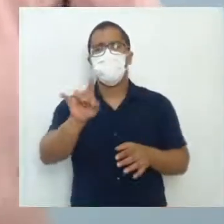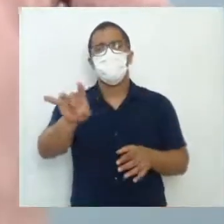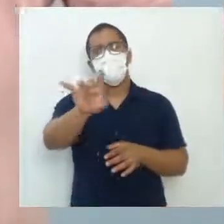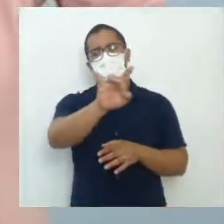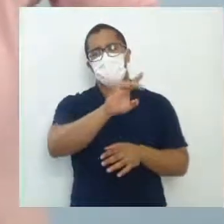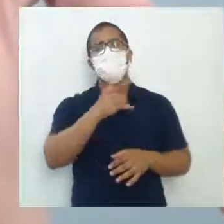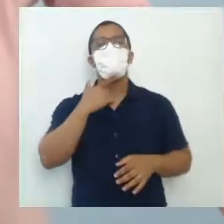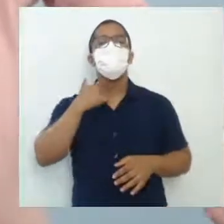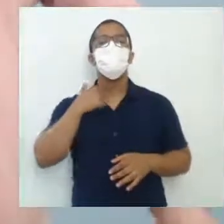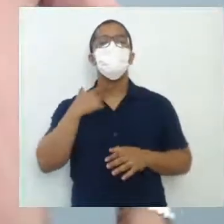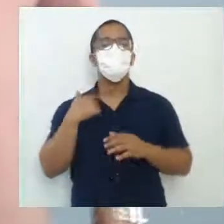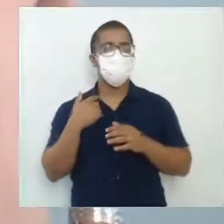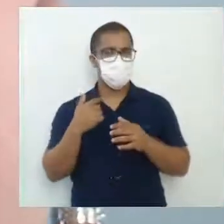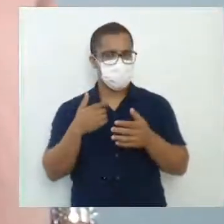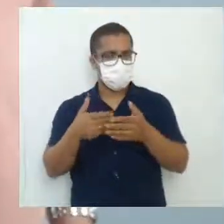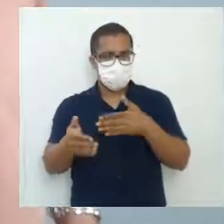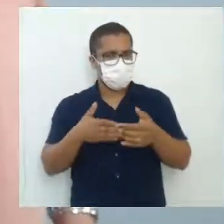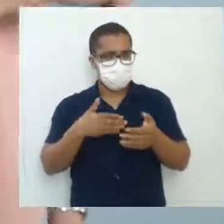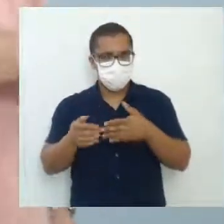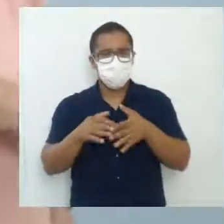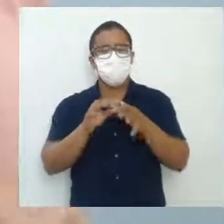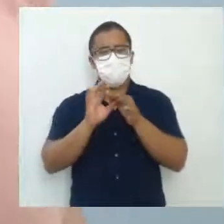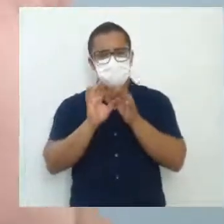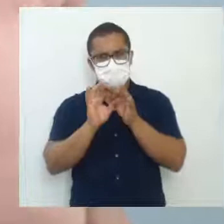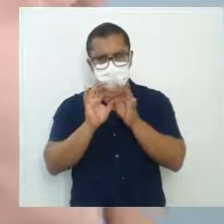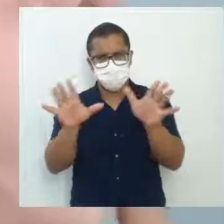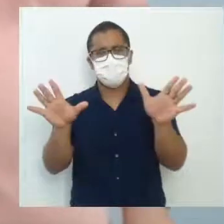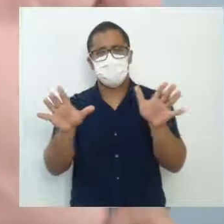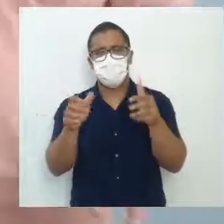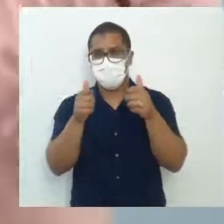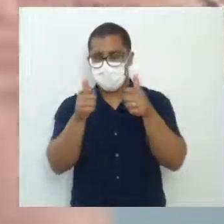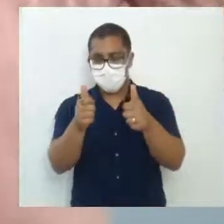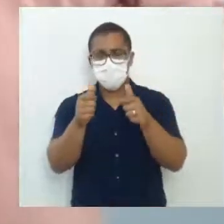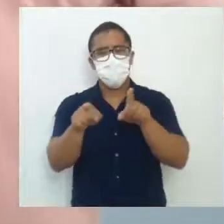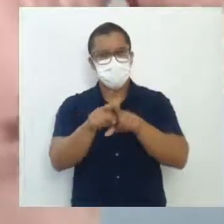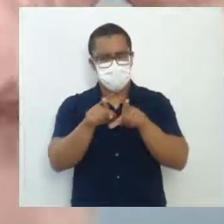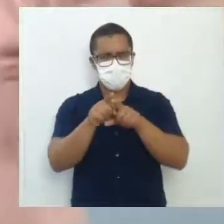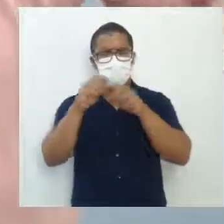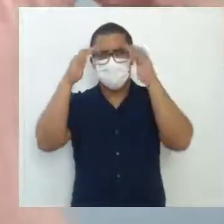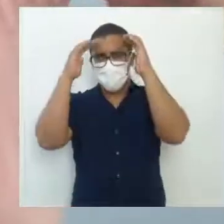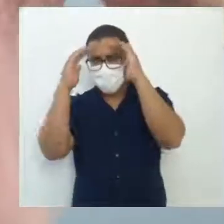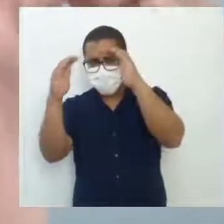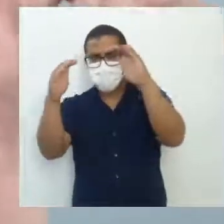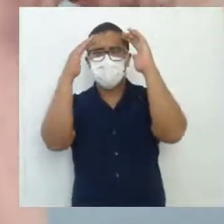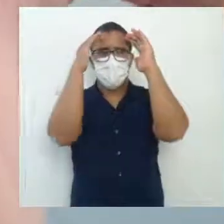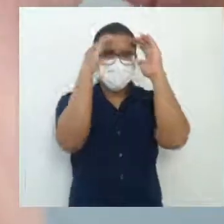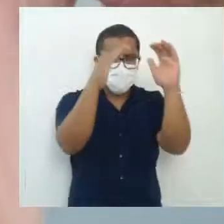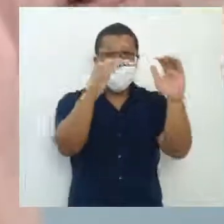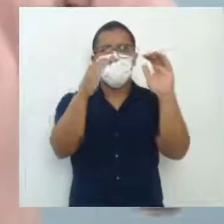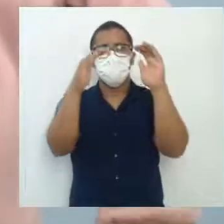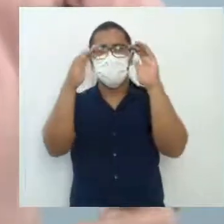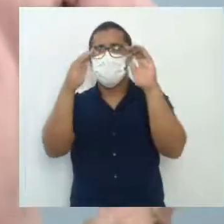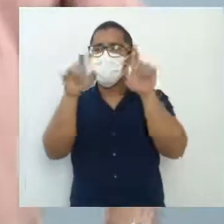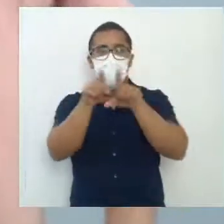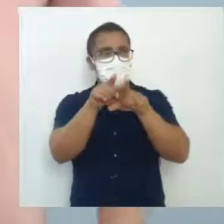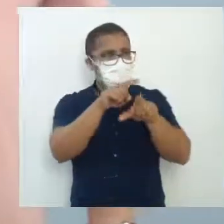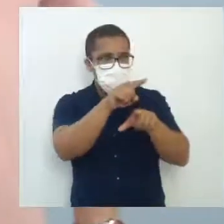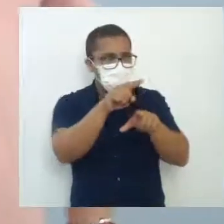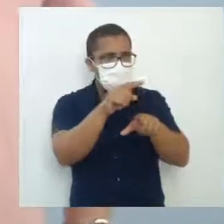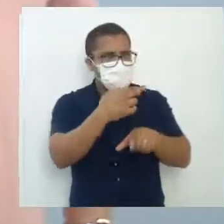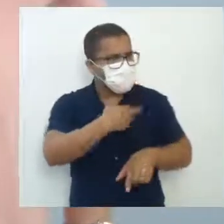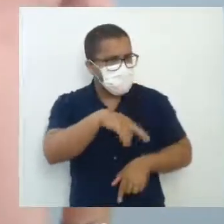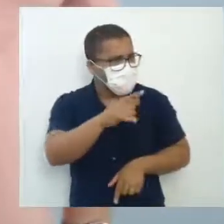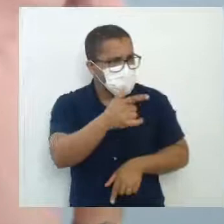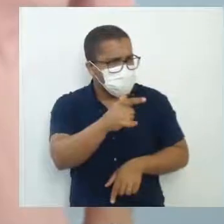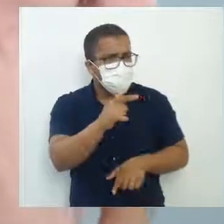professar a sua tradição e respeitar a tradição do outro. E também respeitar aqueles que não as têm.